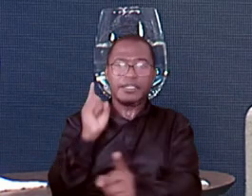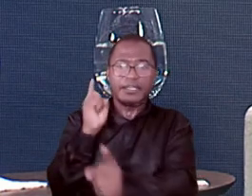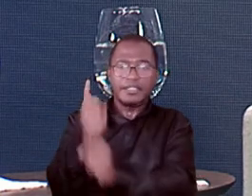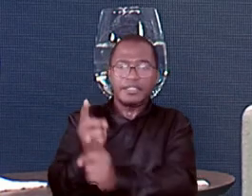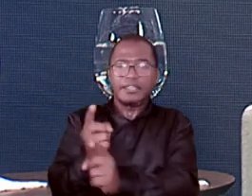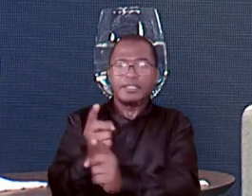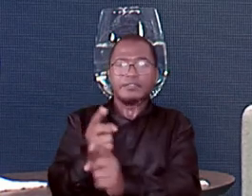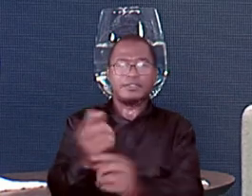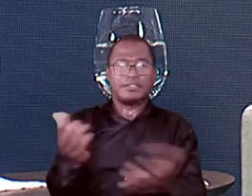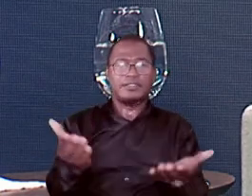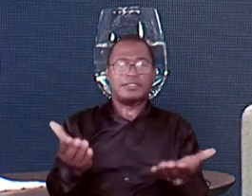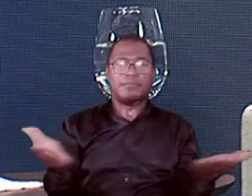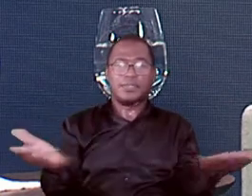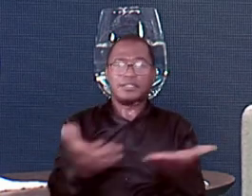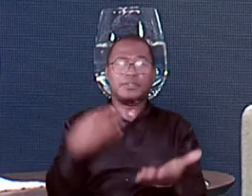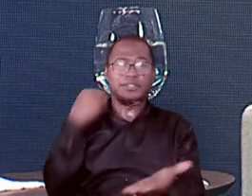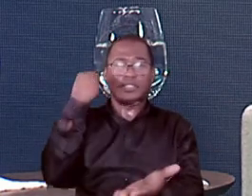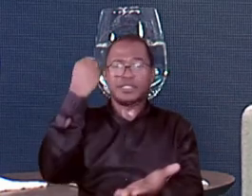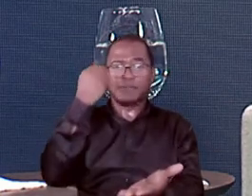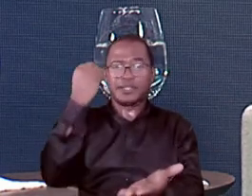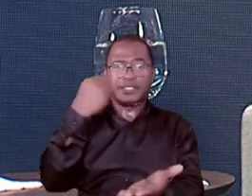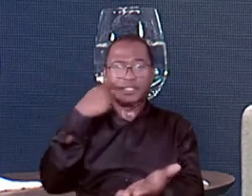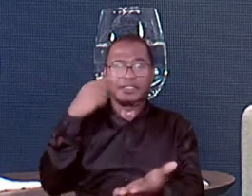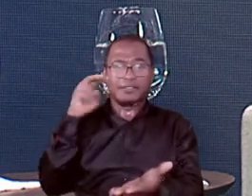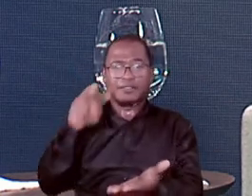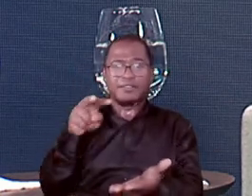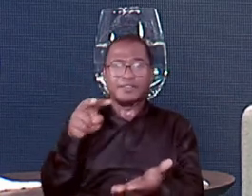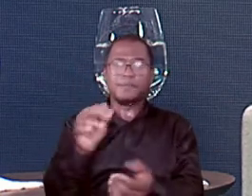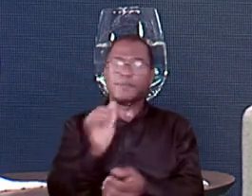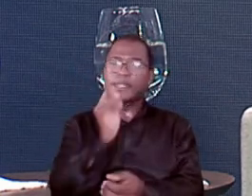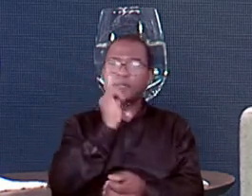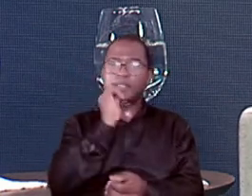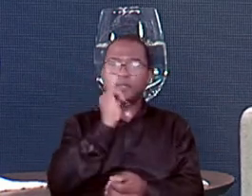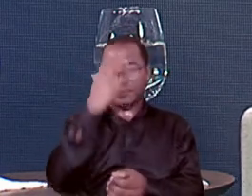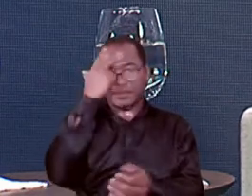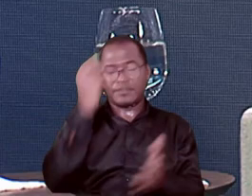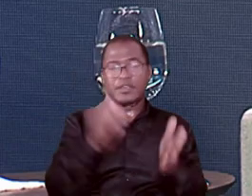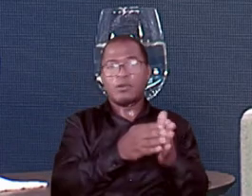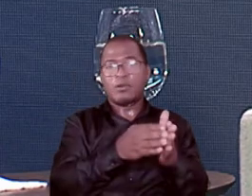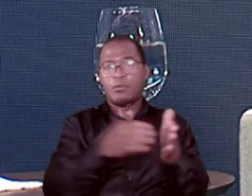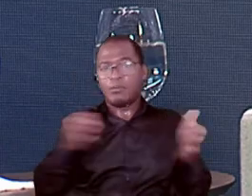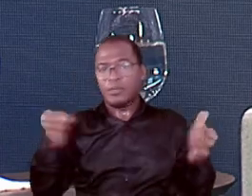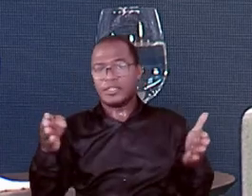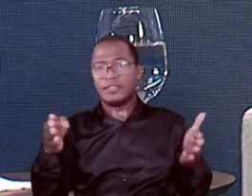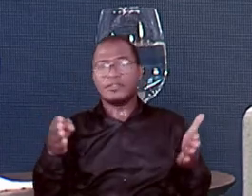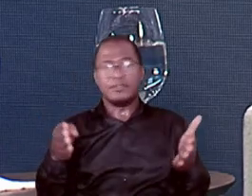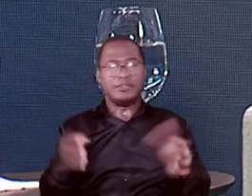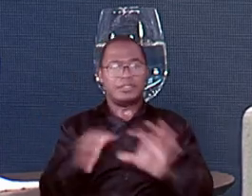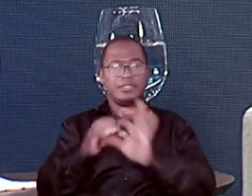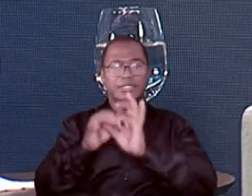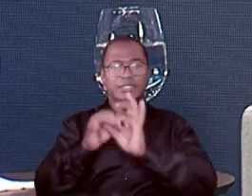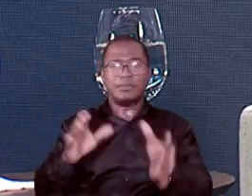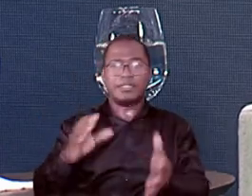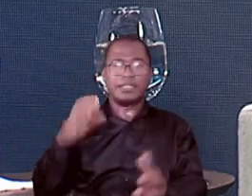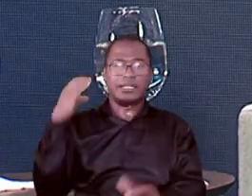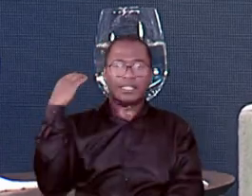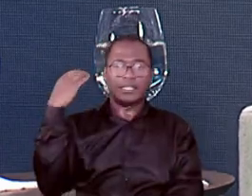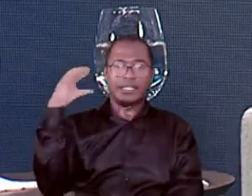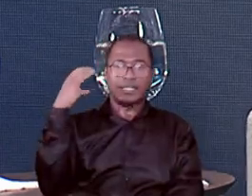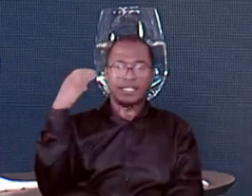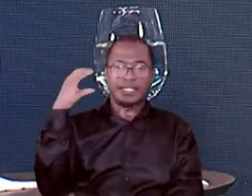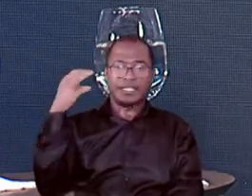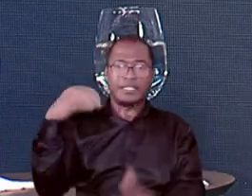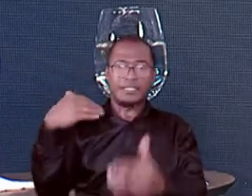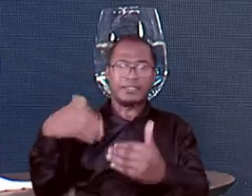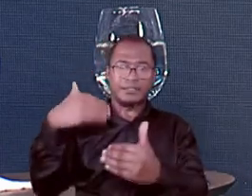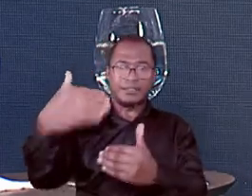experiências se a gente pegar uma um processo de crédito tradicional aí eu preciso a minha empresa vão pegar como